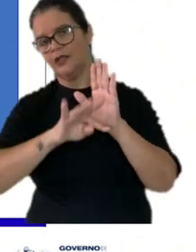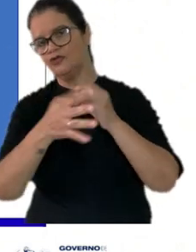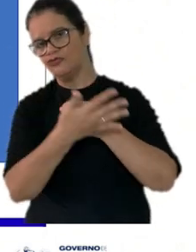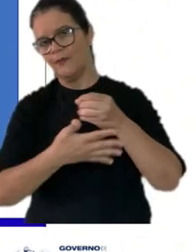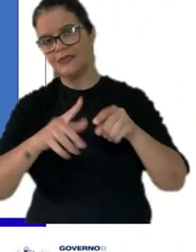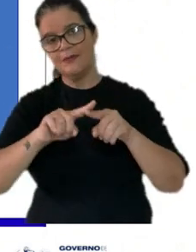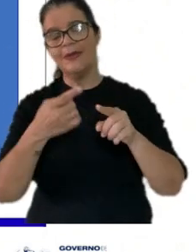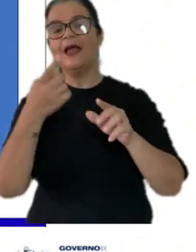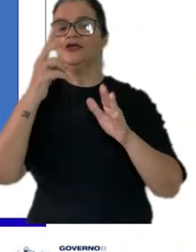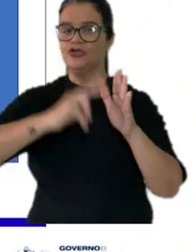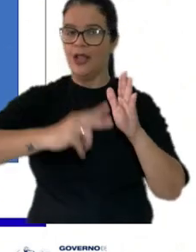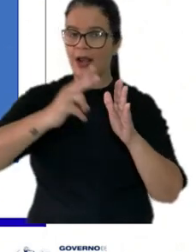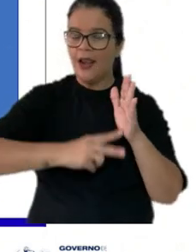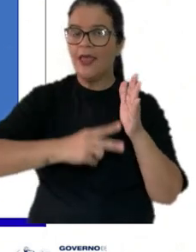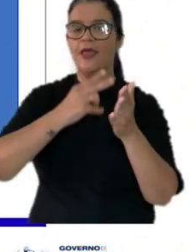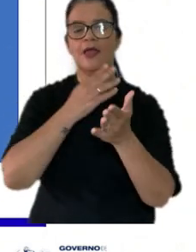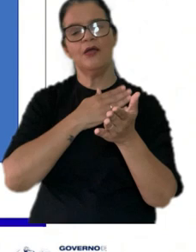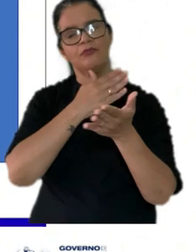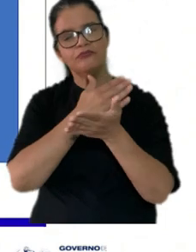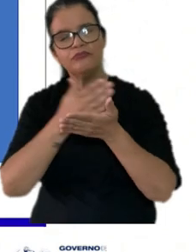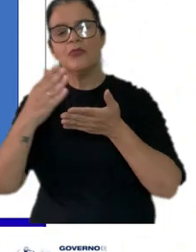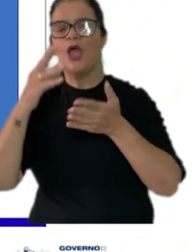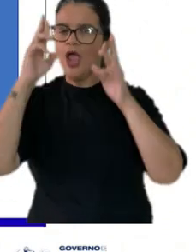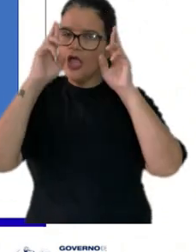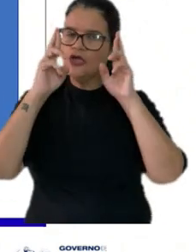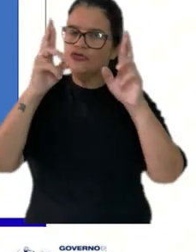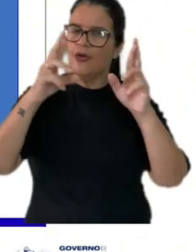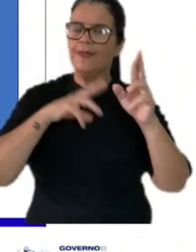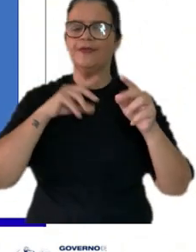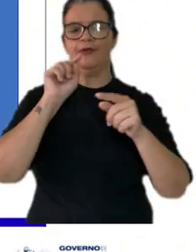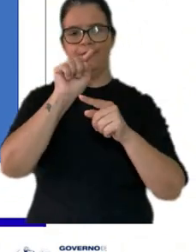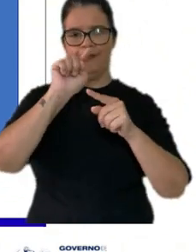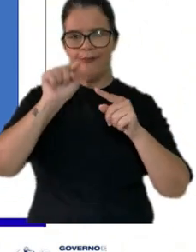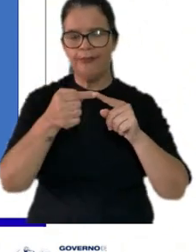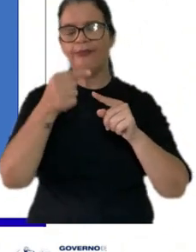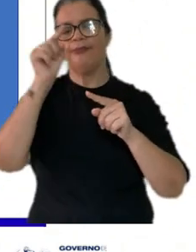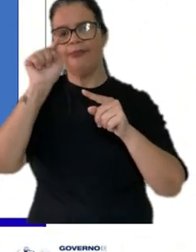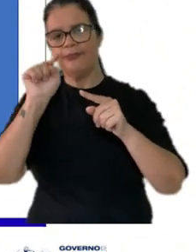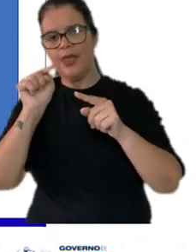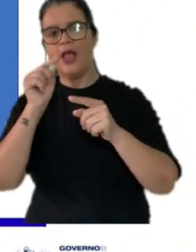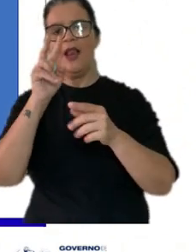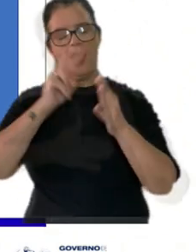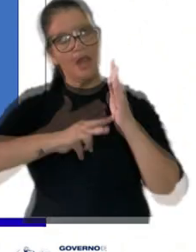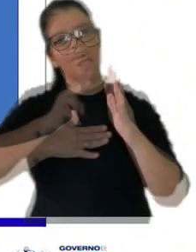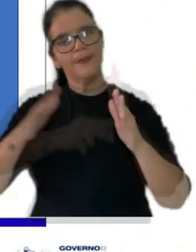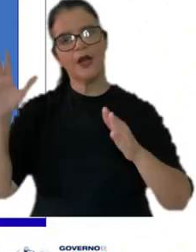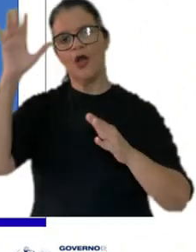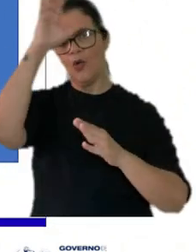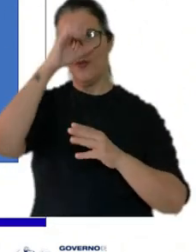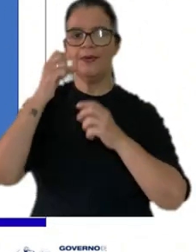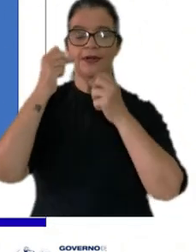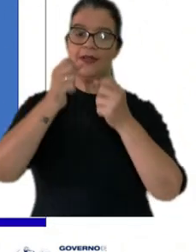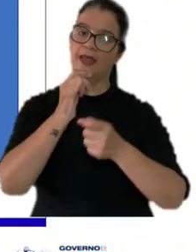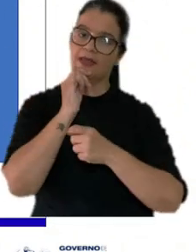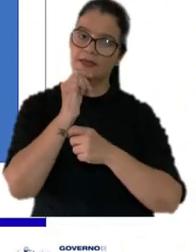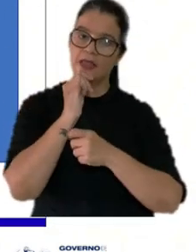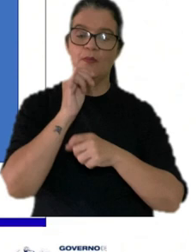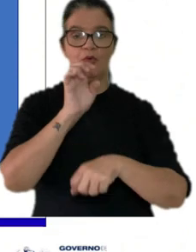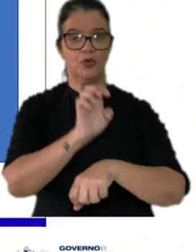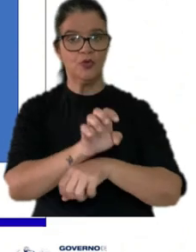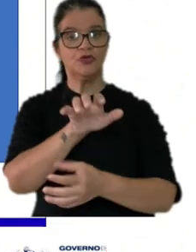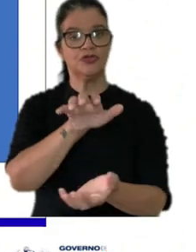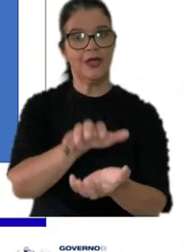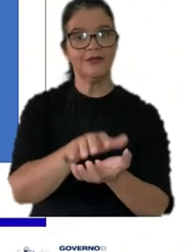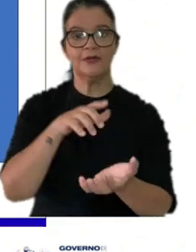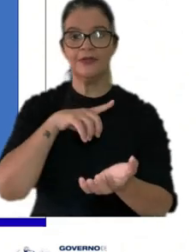enunciado respeitando a pontuação lendo pausadamente para compreender por exemplo no estado de Pernambuco